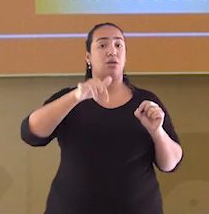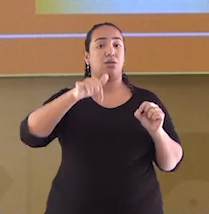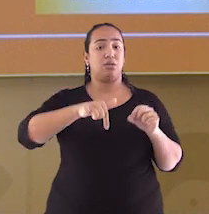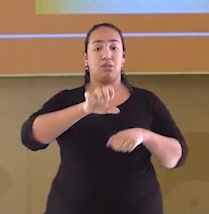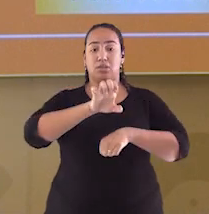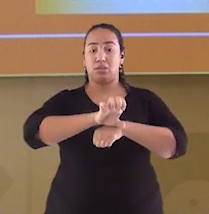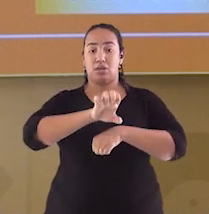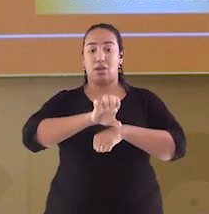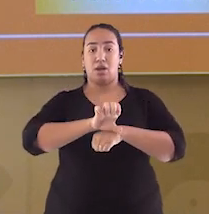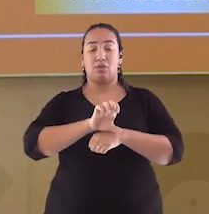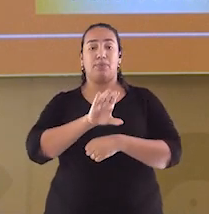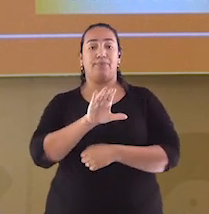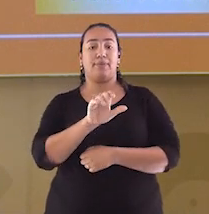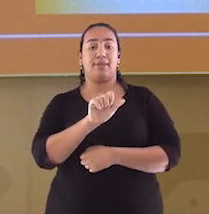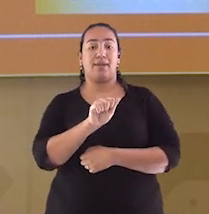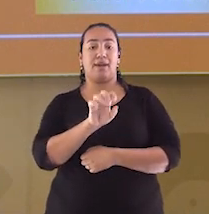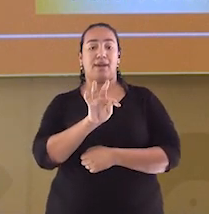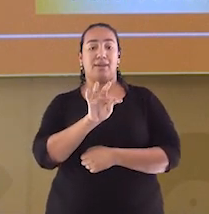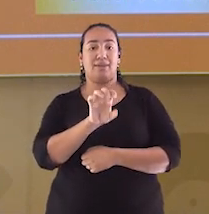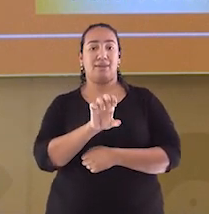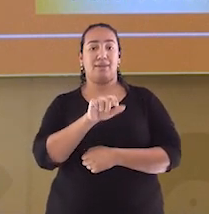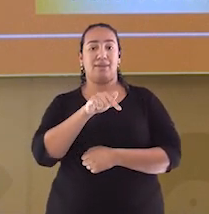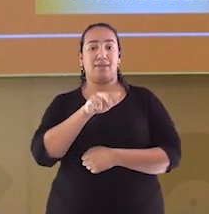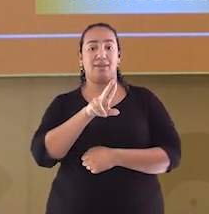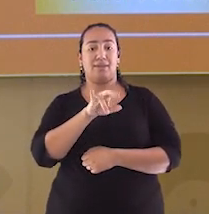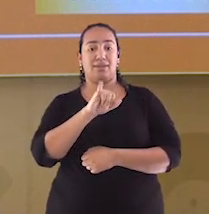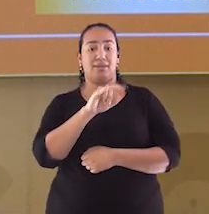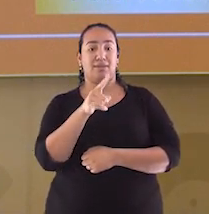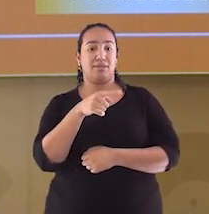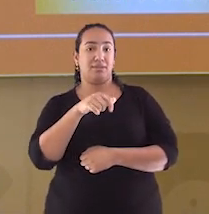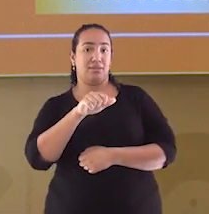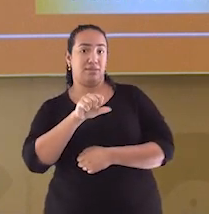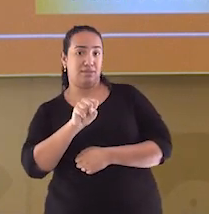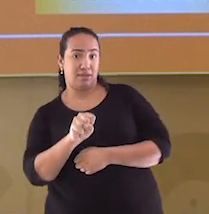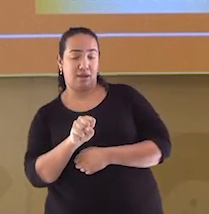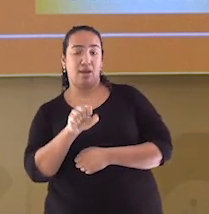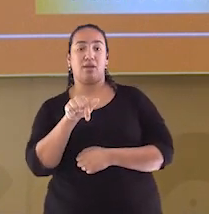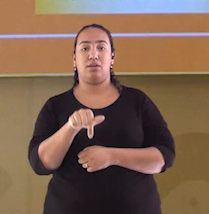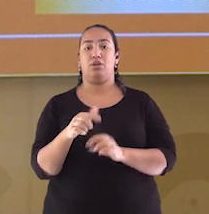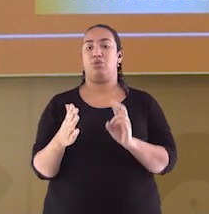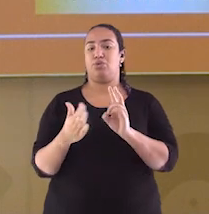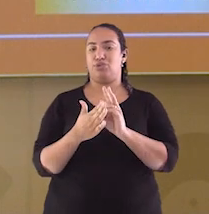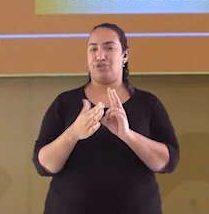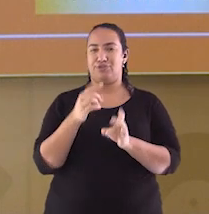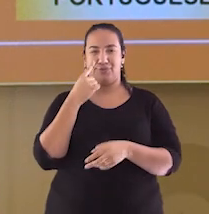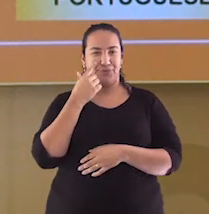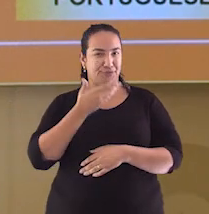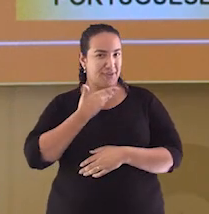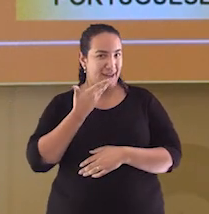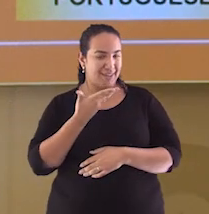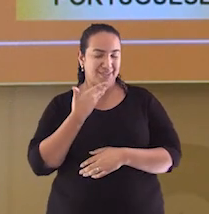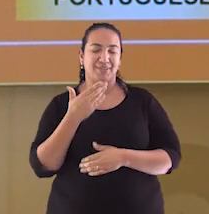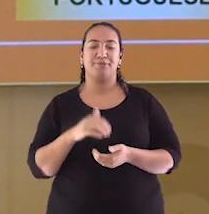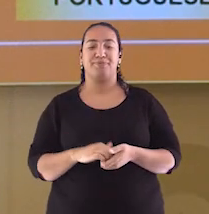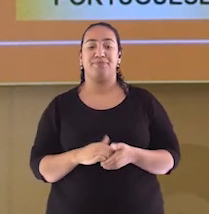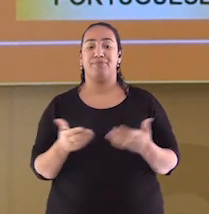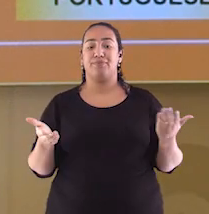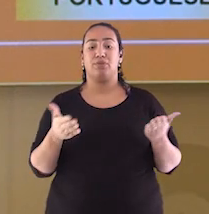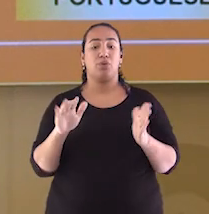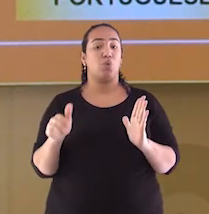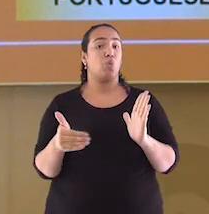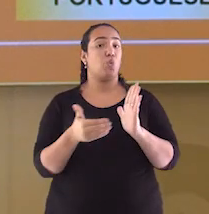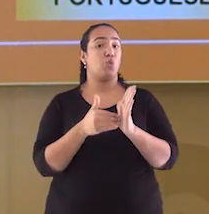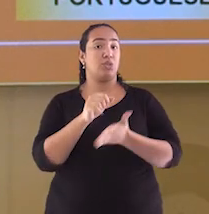estado era catequizar os indígenas. Facinho, né? Bora para a nossa